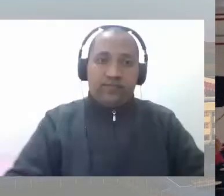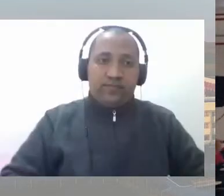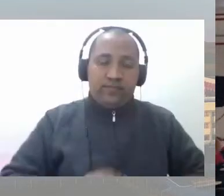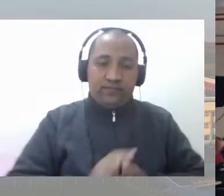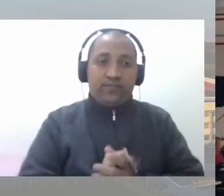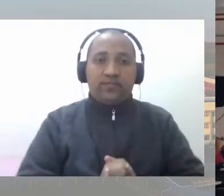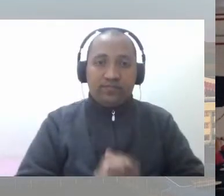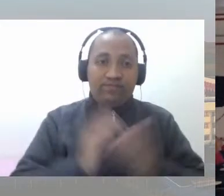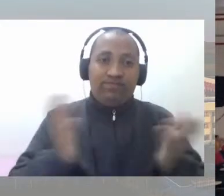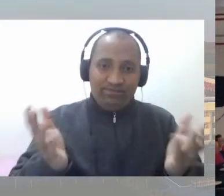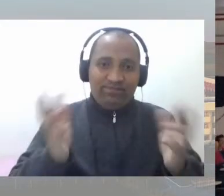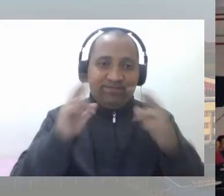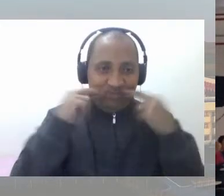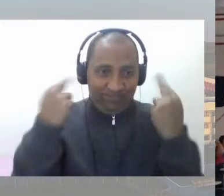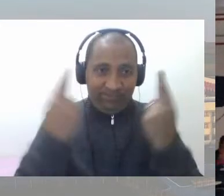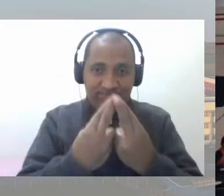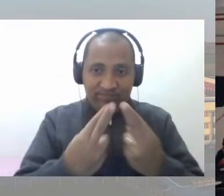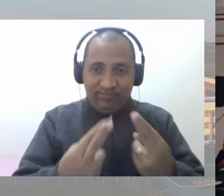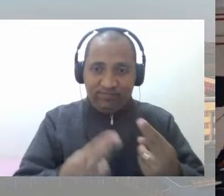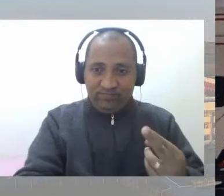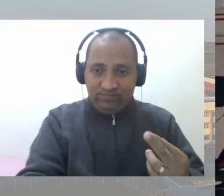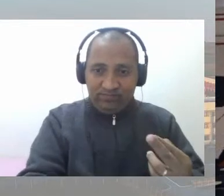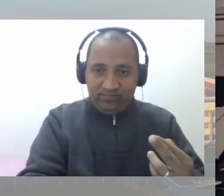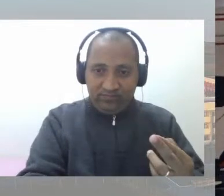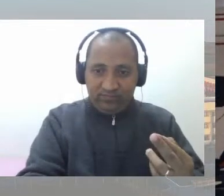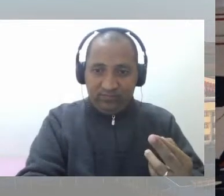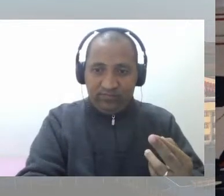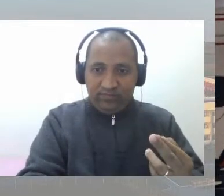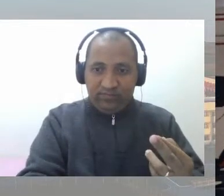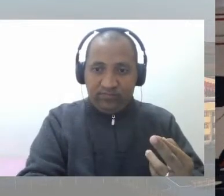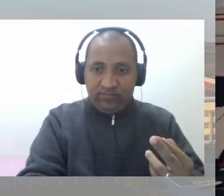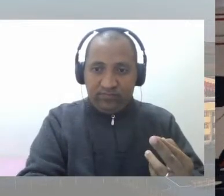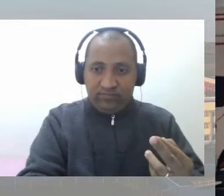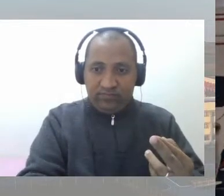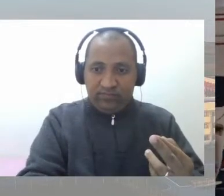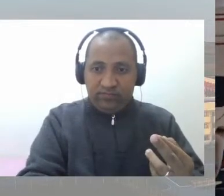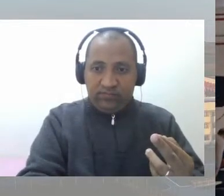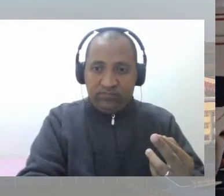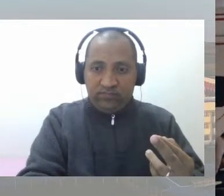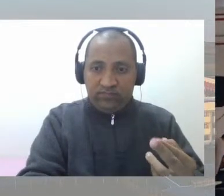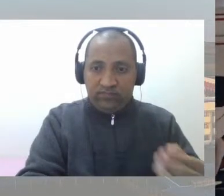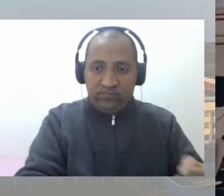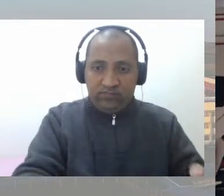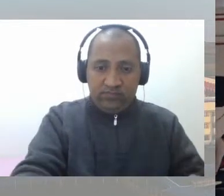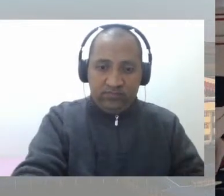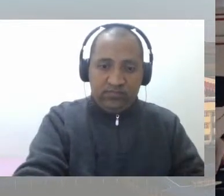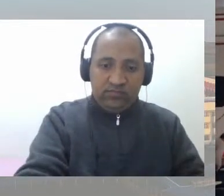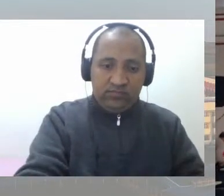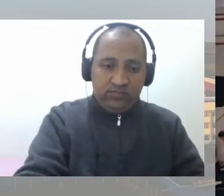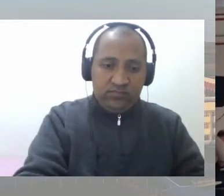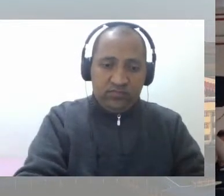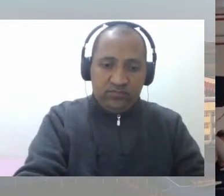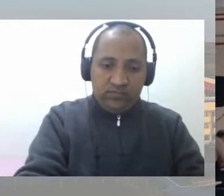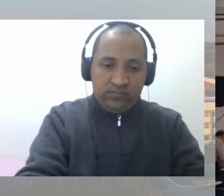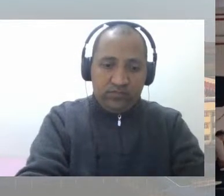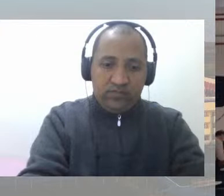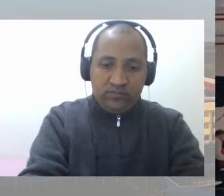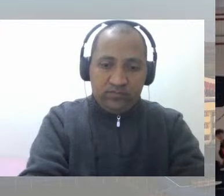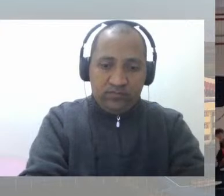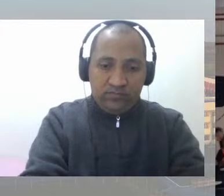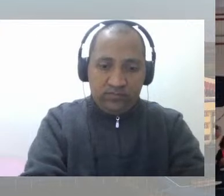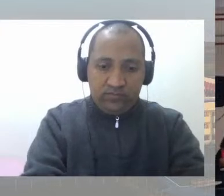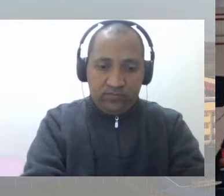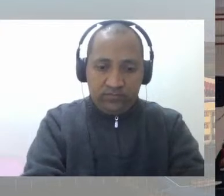das reuniões ordinárias presenciais, e a gente espera que daqui por diante consiga